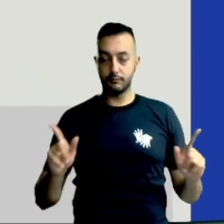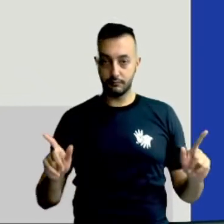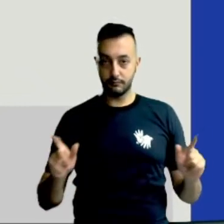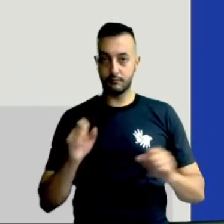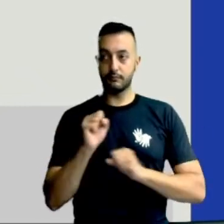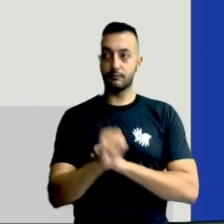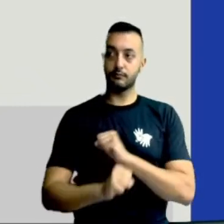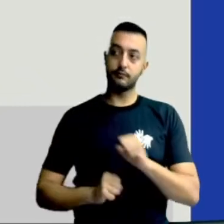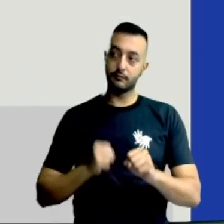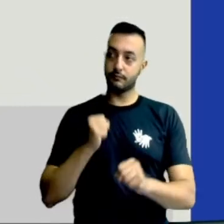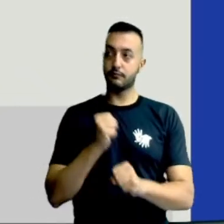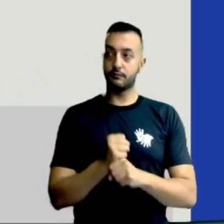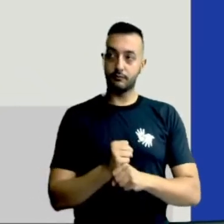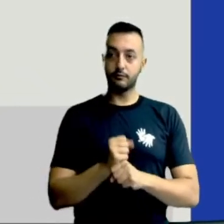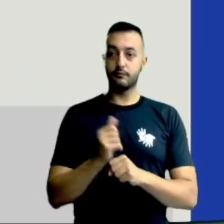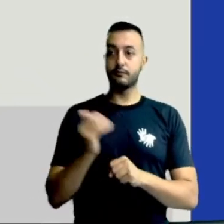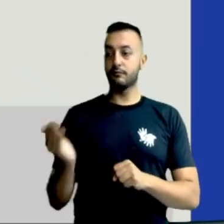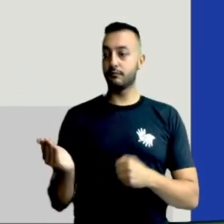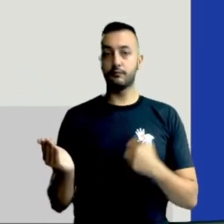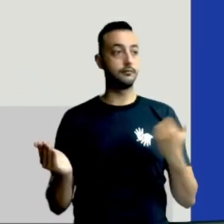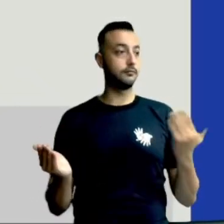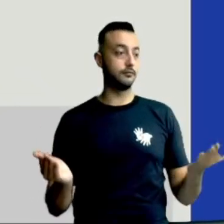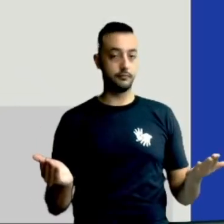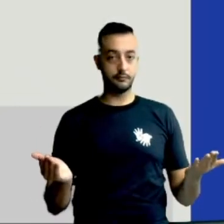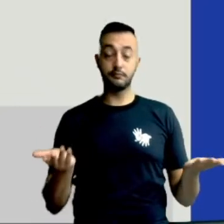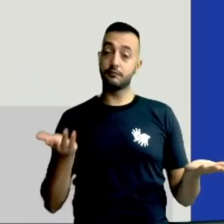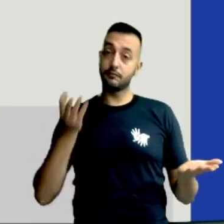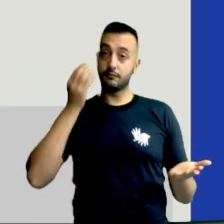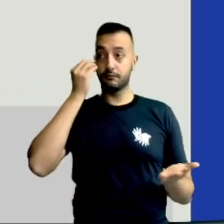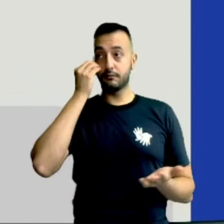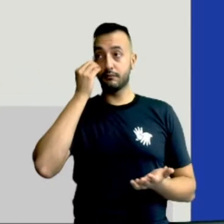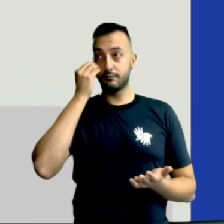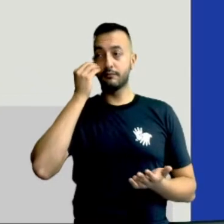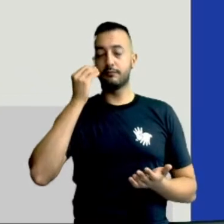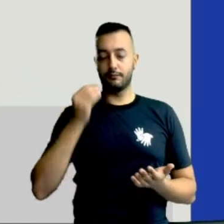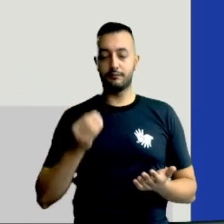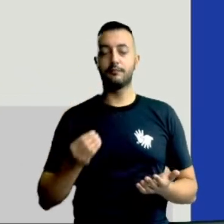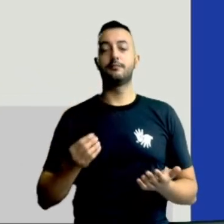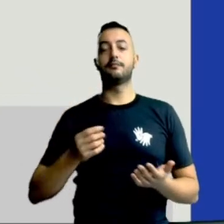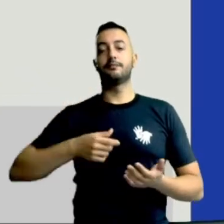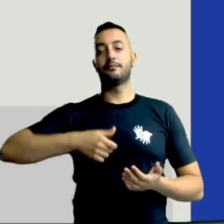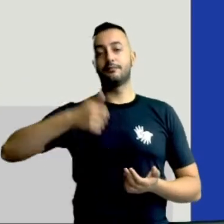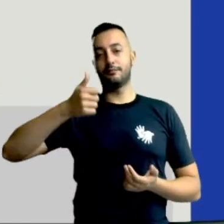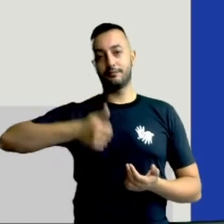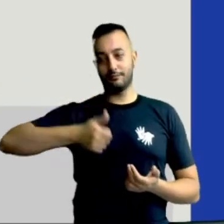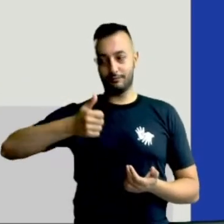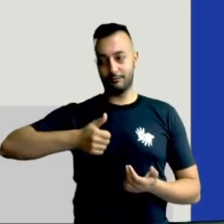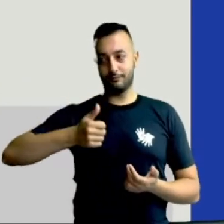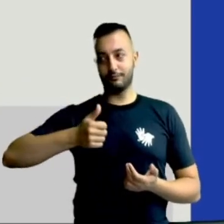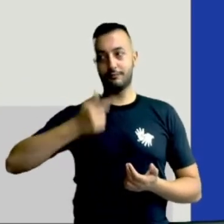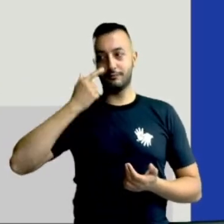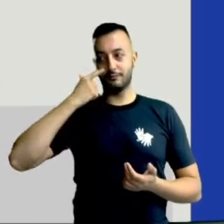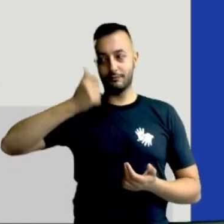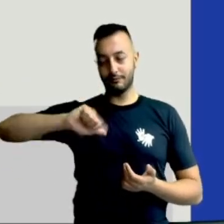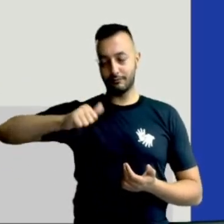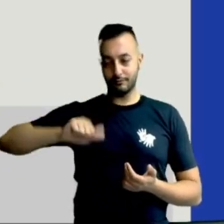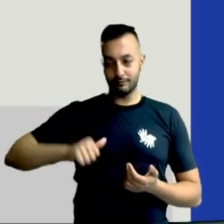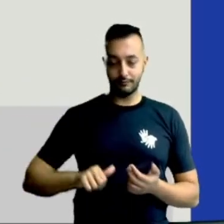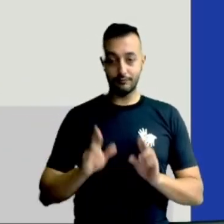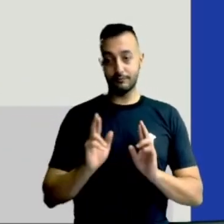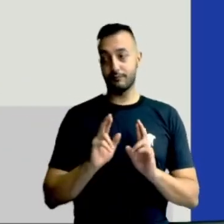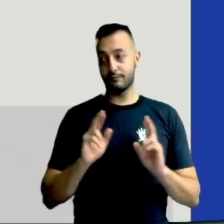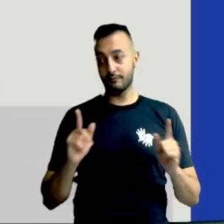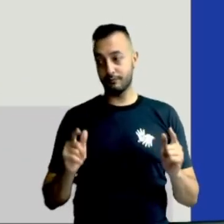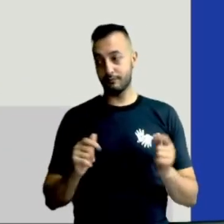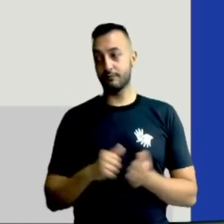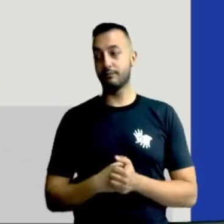ano para o outro, não é isso? Vamos analisar a diferença? Primeira coisa, a gente vai analisar a diferença